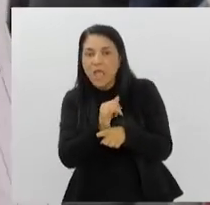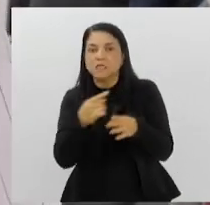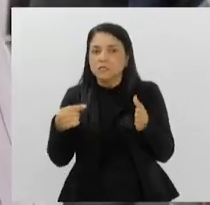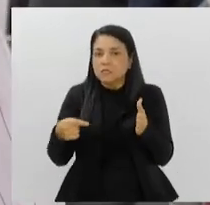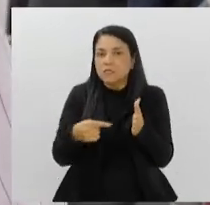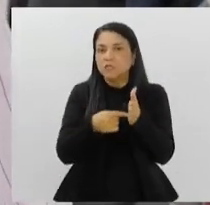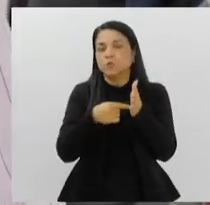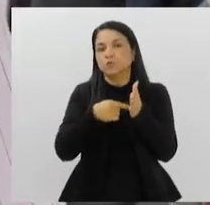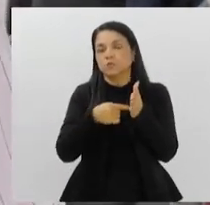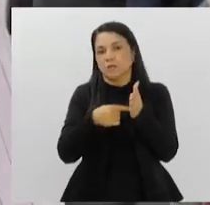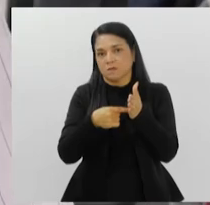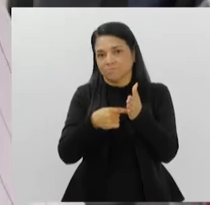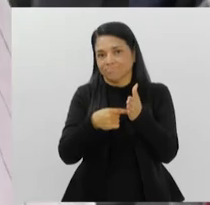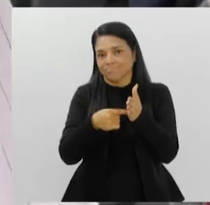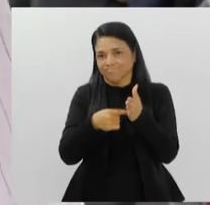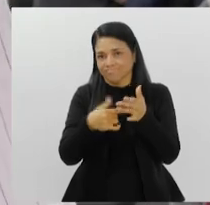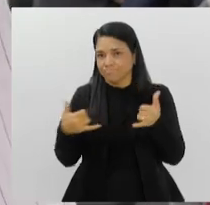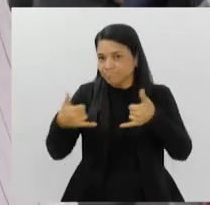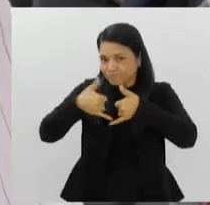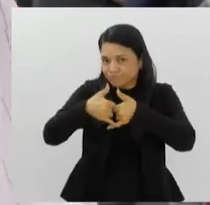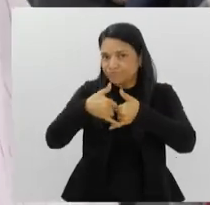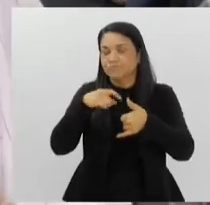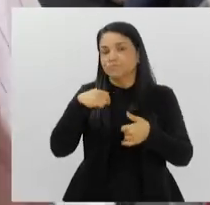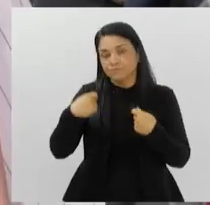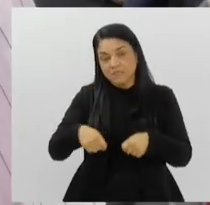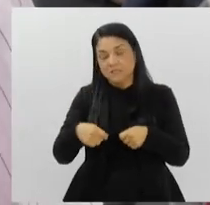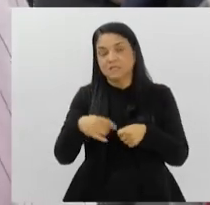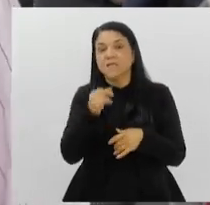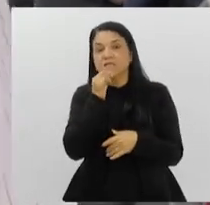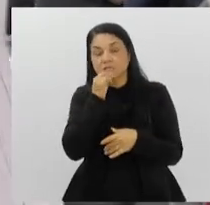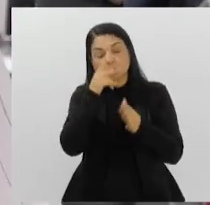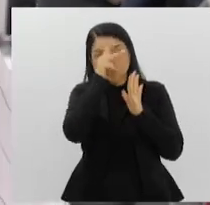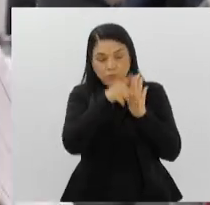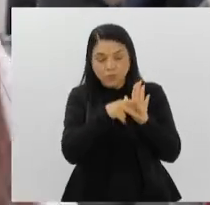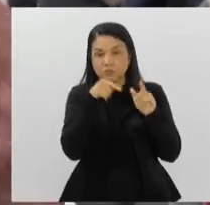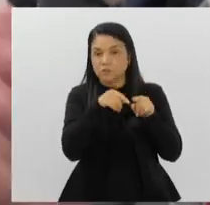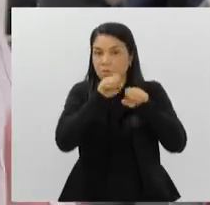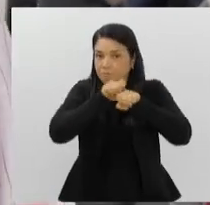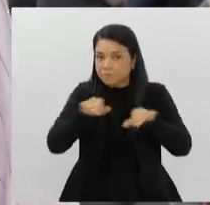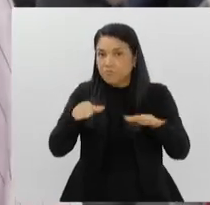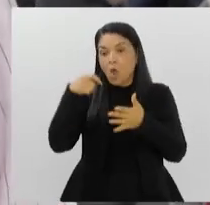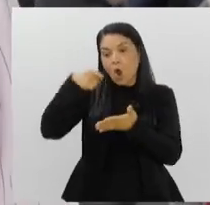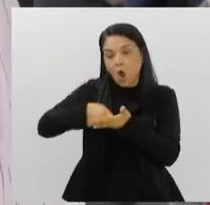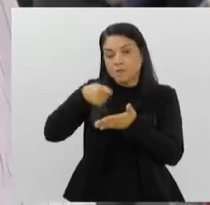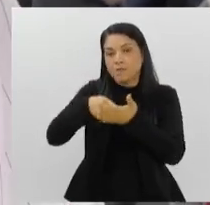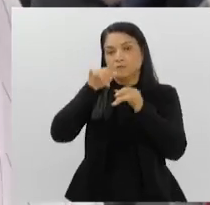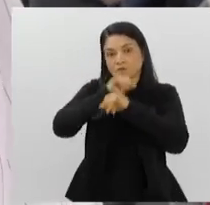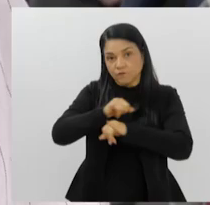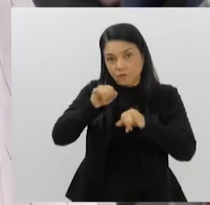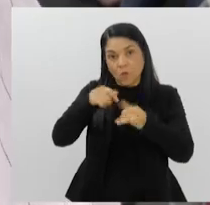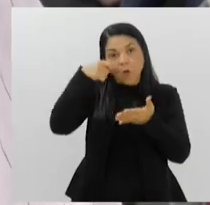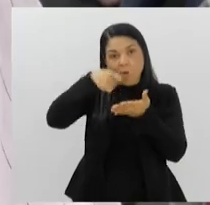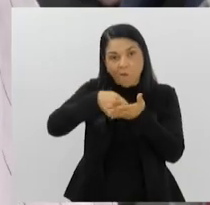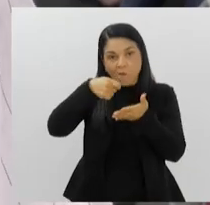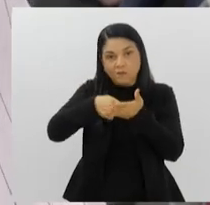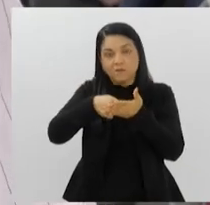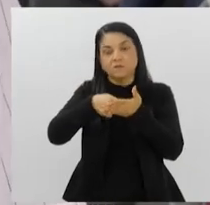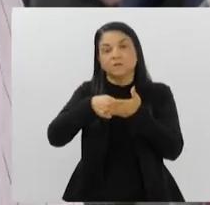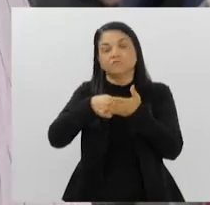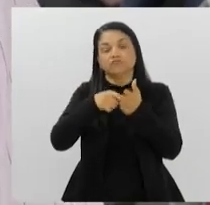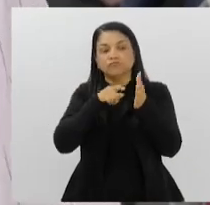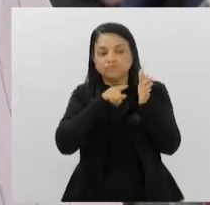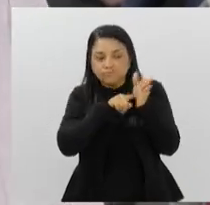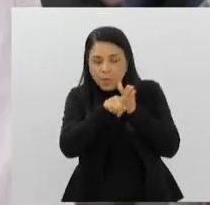denúncia, por exemplo? Então, esse projeto amplia isso. A obrigação de informar, a obrigação de